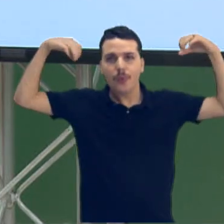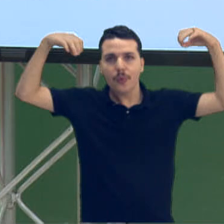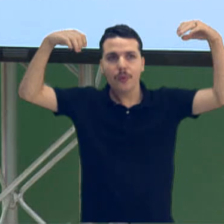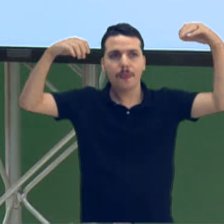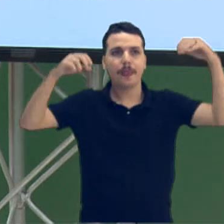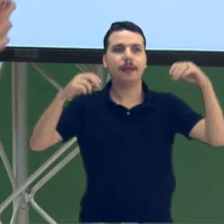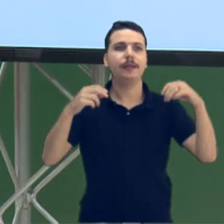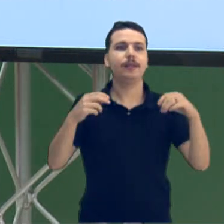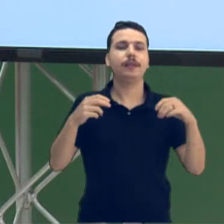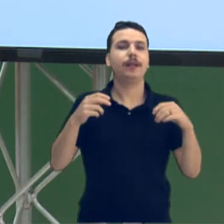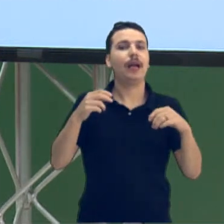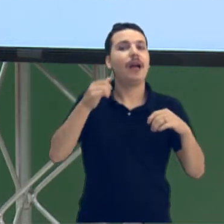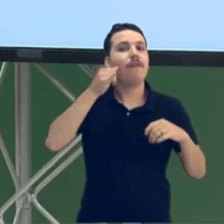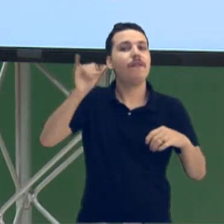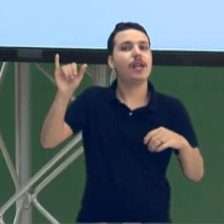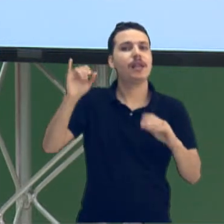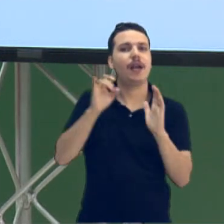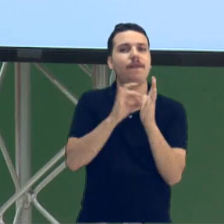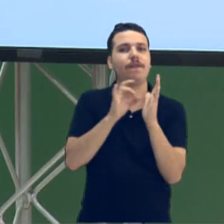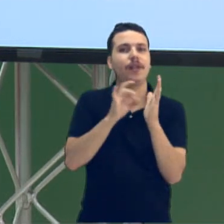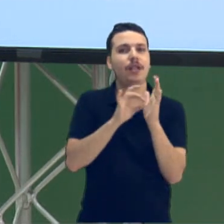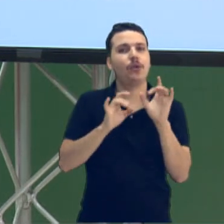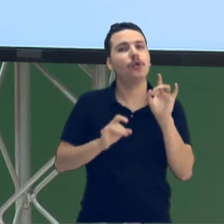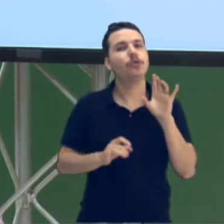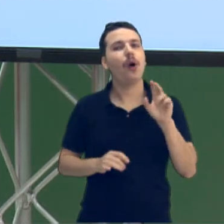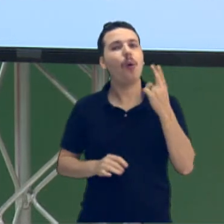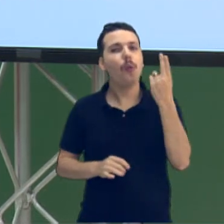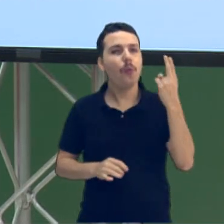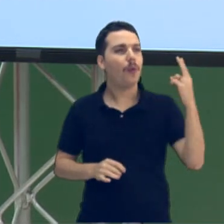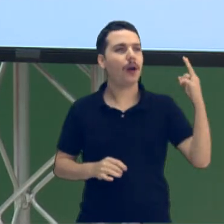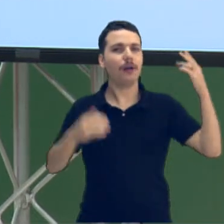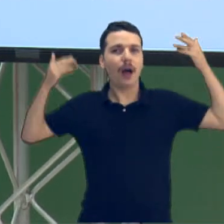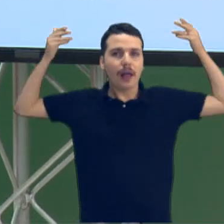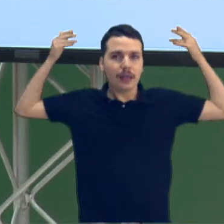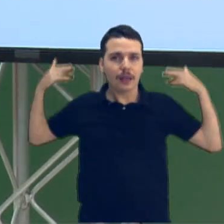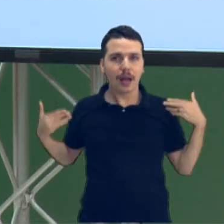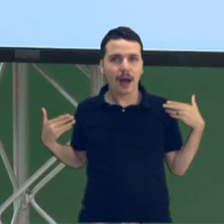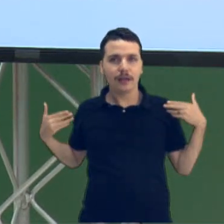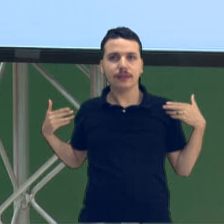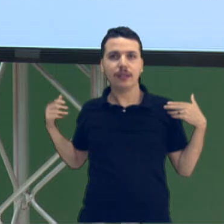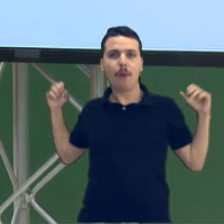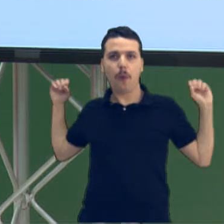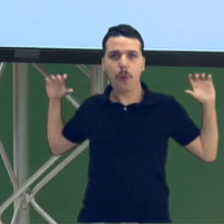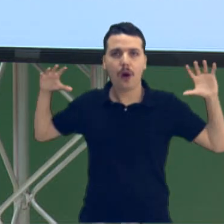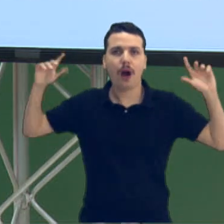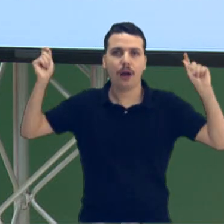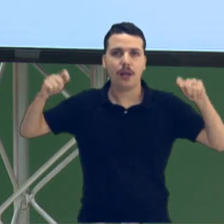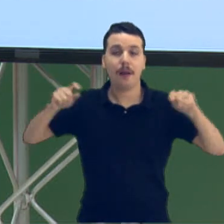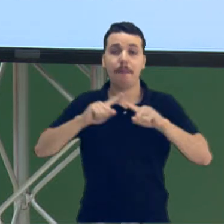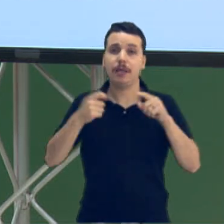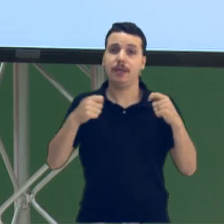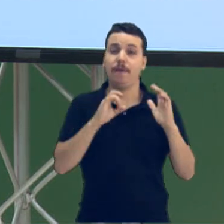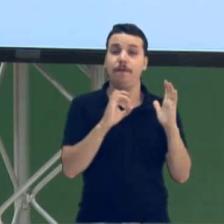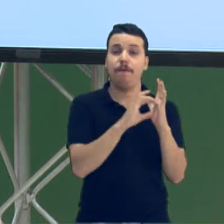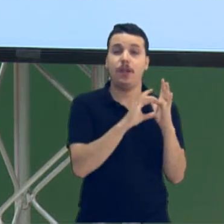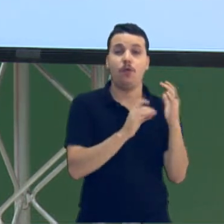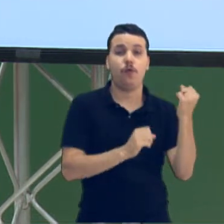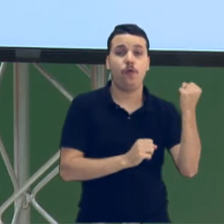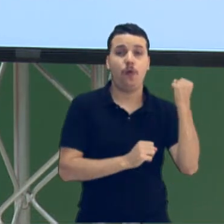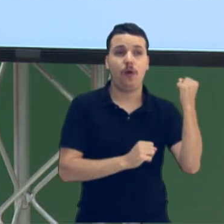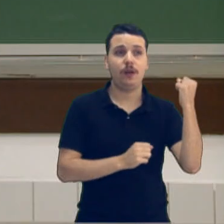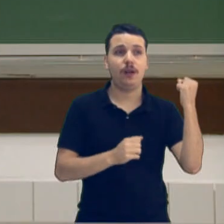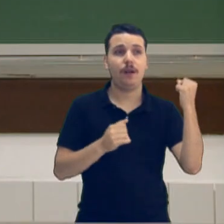vidro, a não ser que seja uma só atrás para ajudar na iluminação, mas tem que ser um vidro muito resistente, né? Por